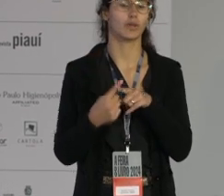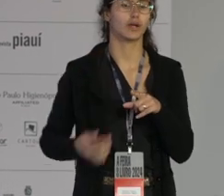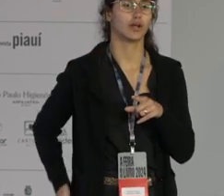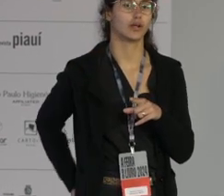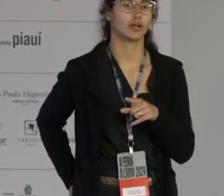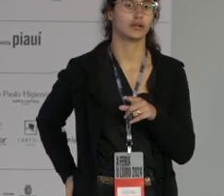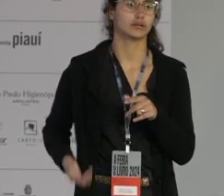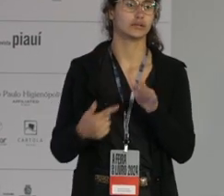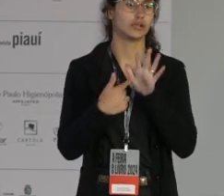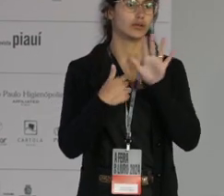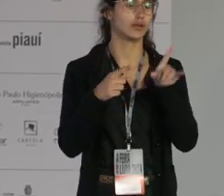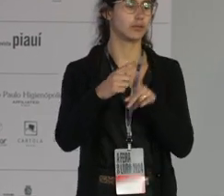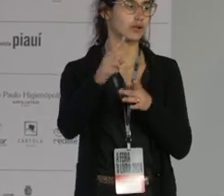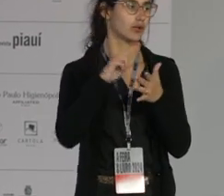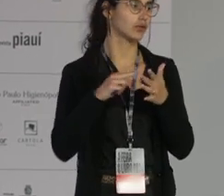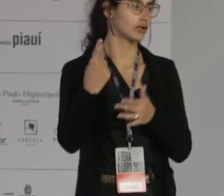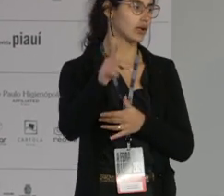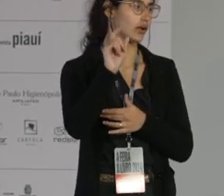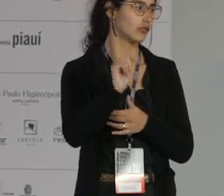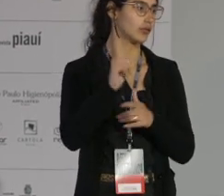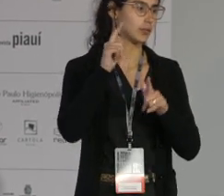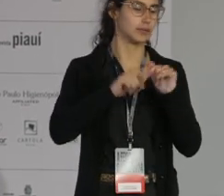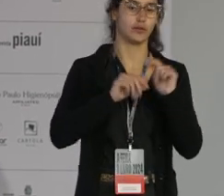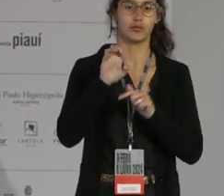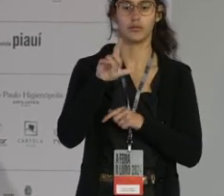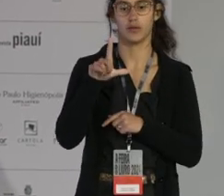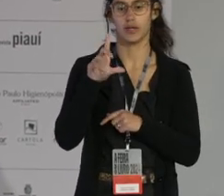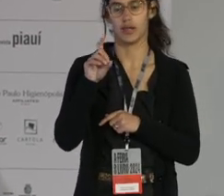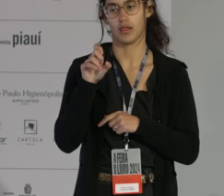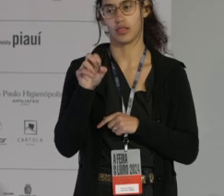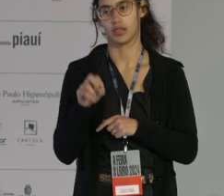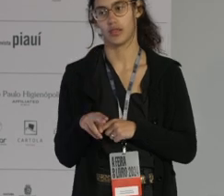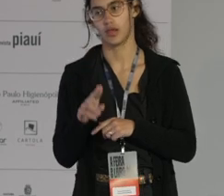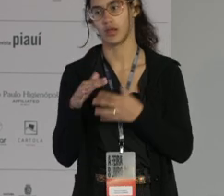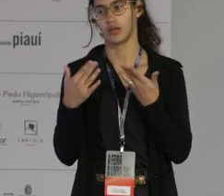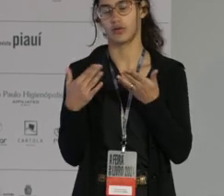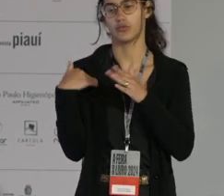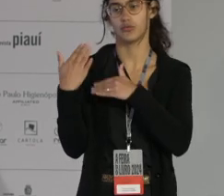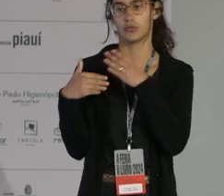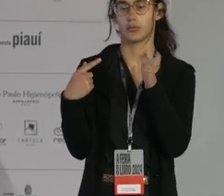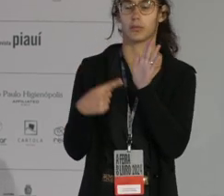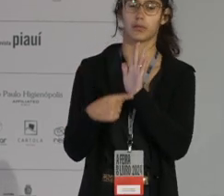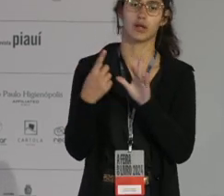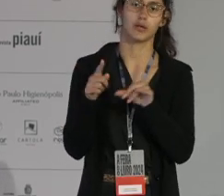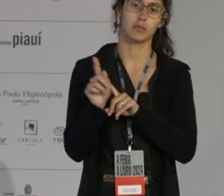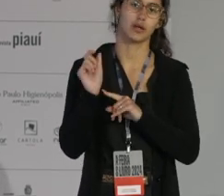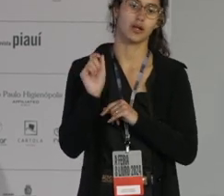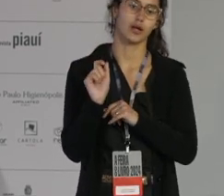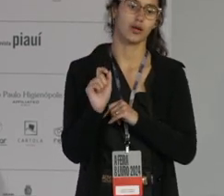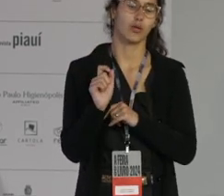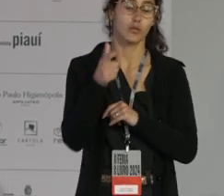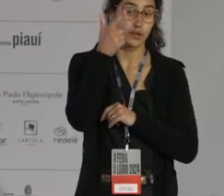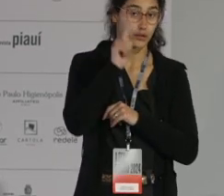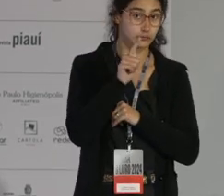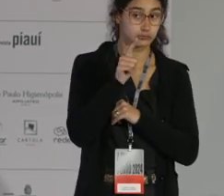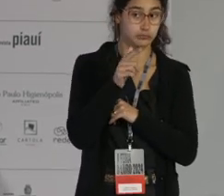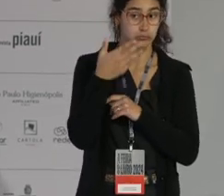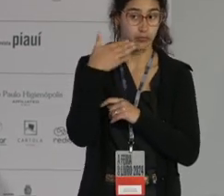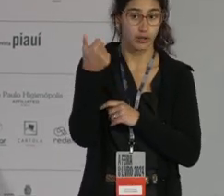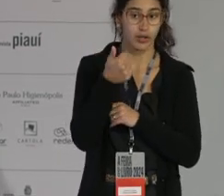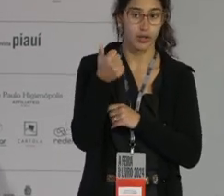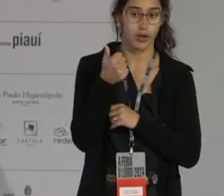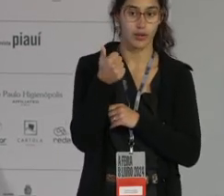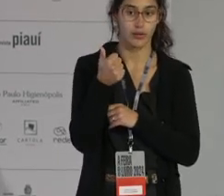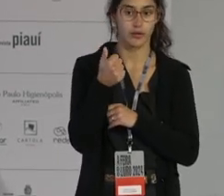o que se destacou assim, na leitura dela foi esse elemento do Éden. Né? E aí, a partir desse prisma do Éden, é como se irradiasse uma